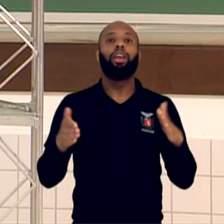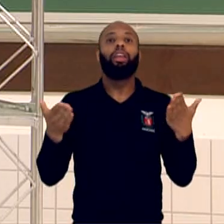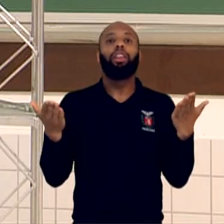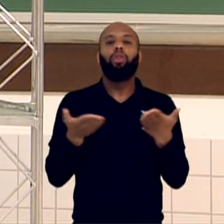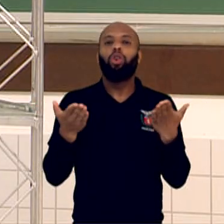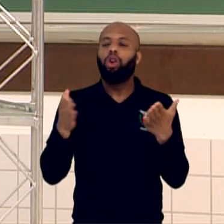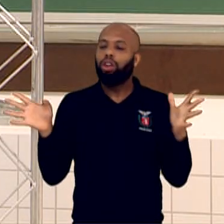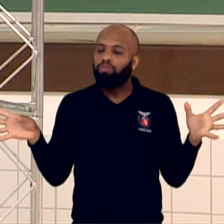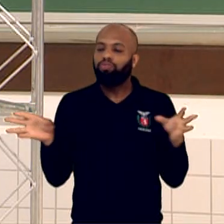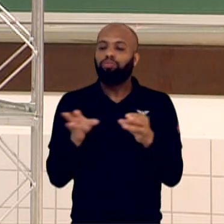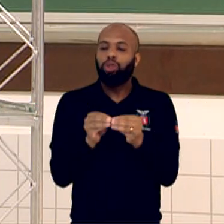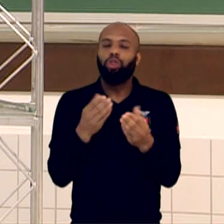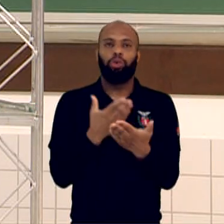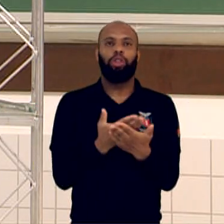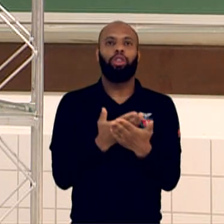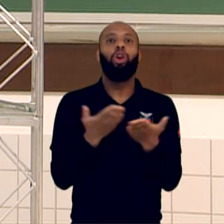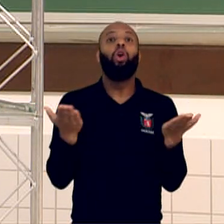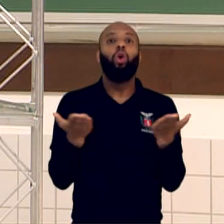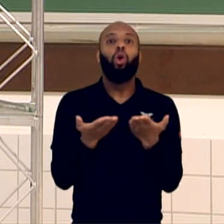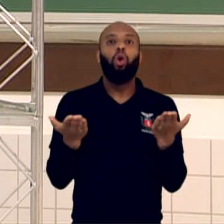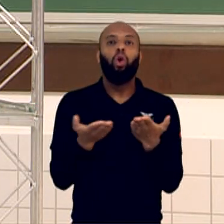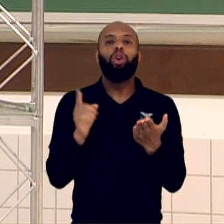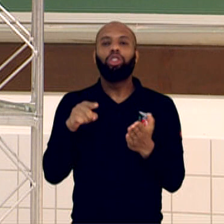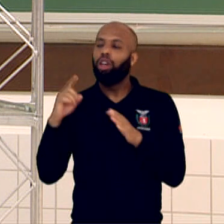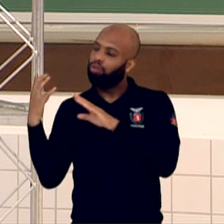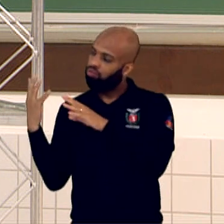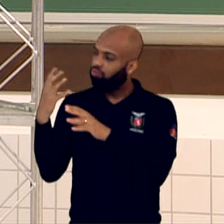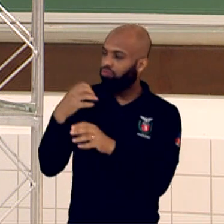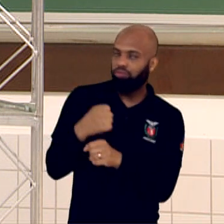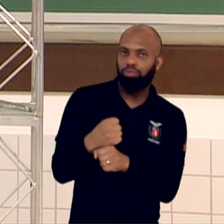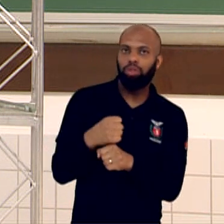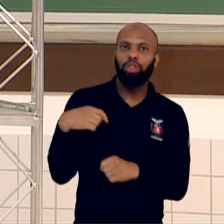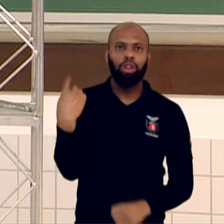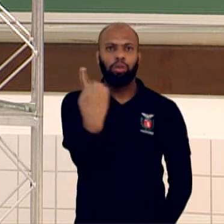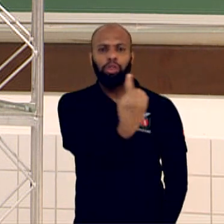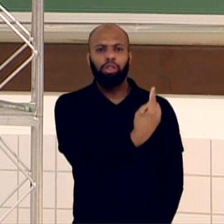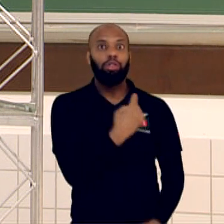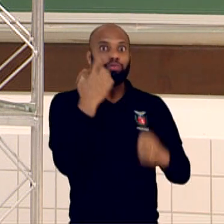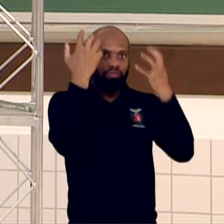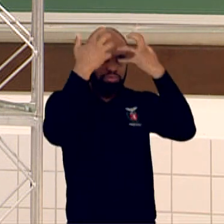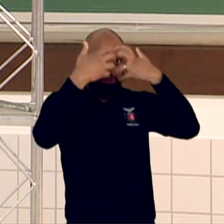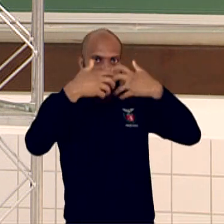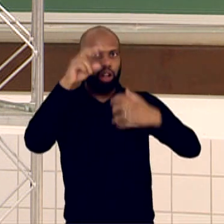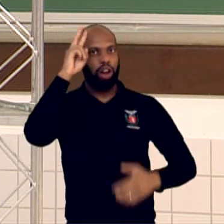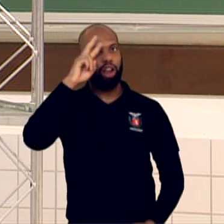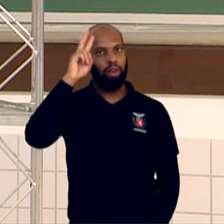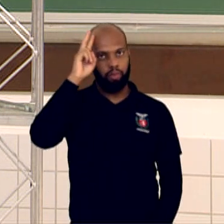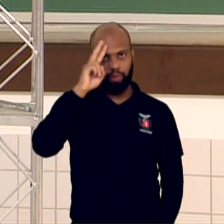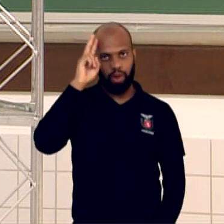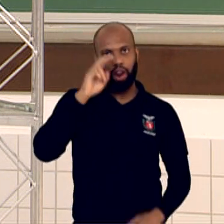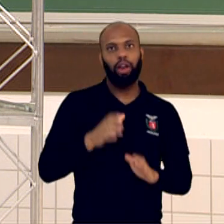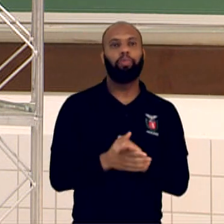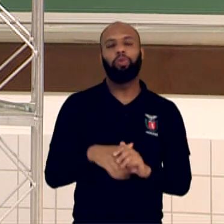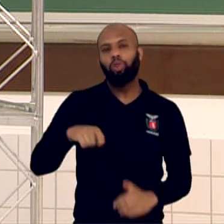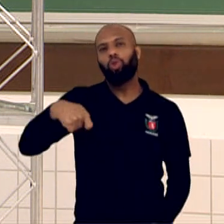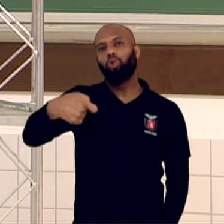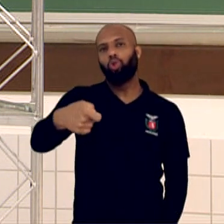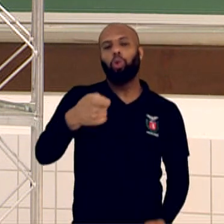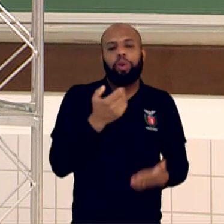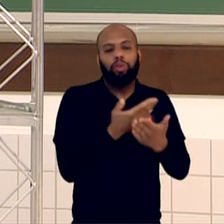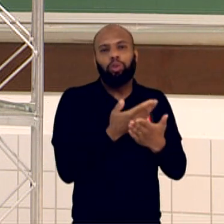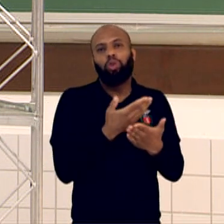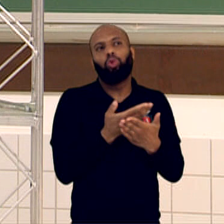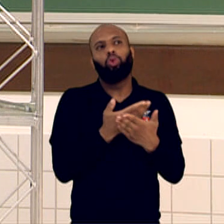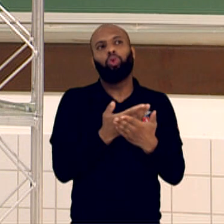aí um resumo da aula de hoje, né, uma aula de retomada, né, uma aula para a gente refrescar um pouquinho aí a cabeça no que diz respeito ao